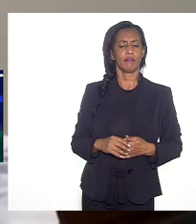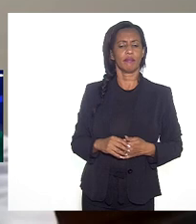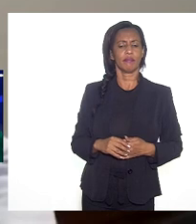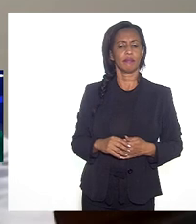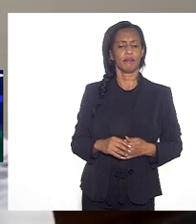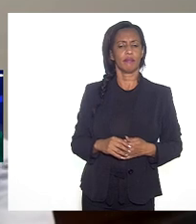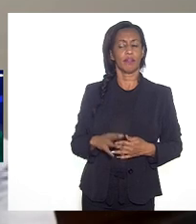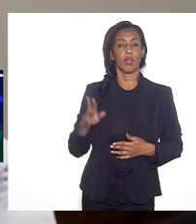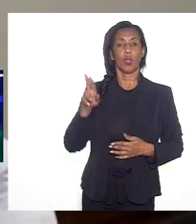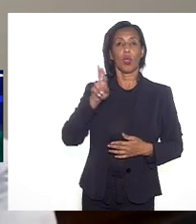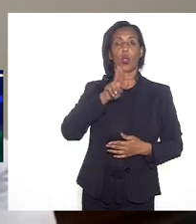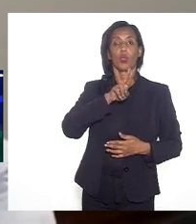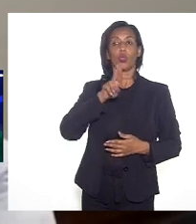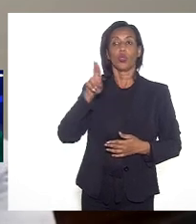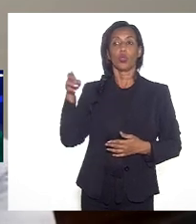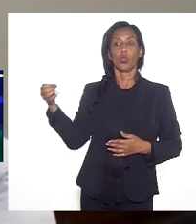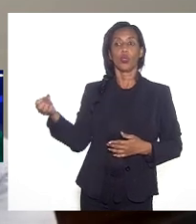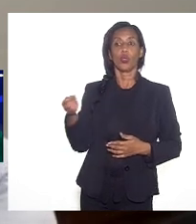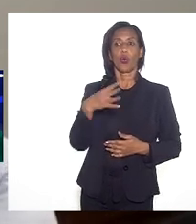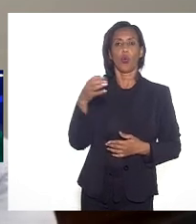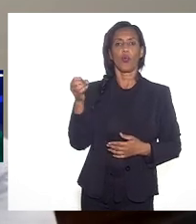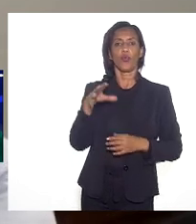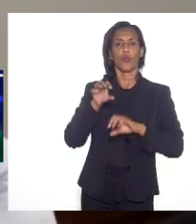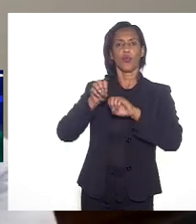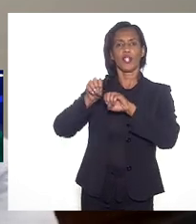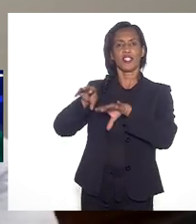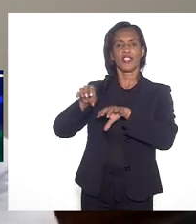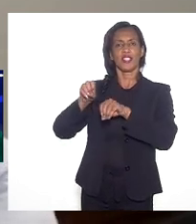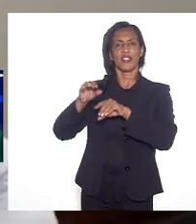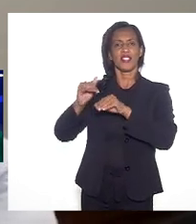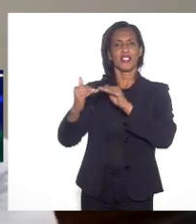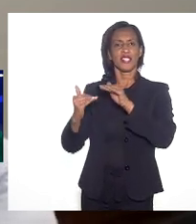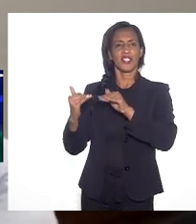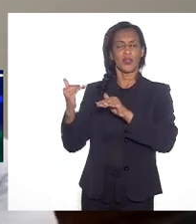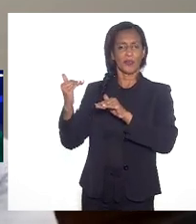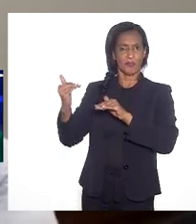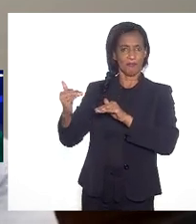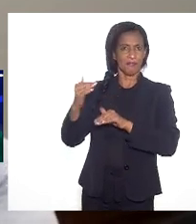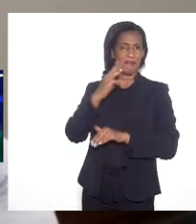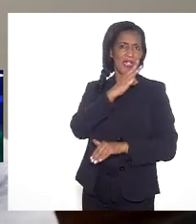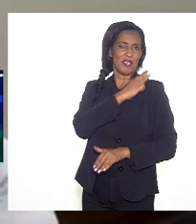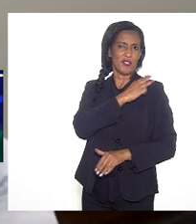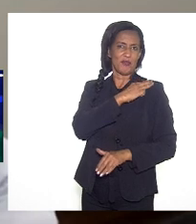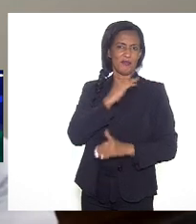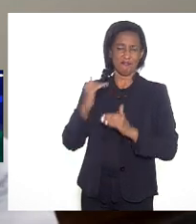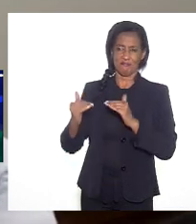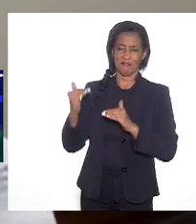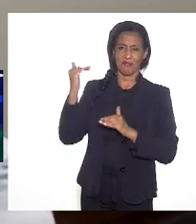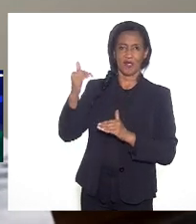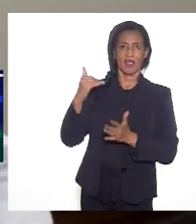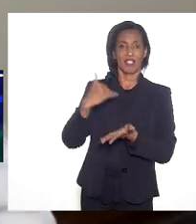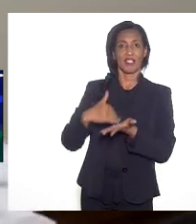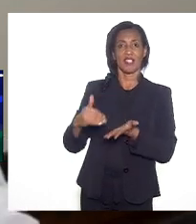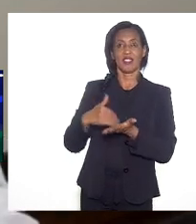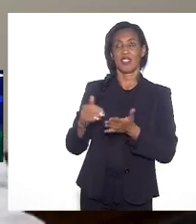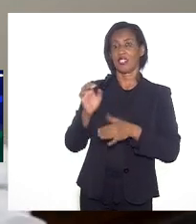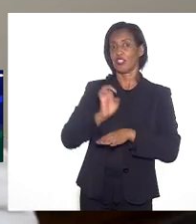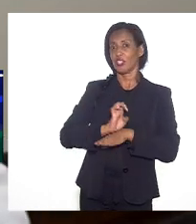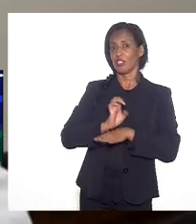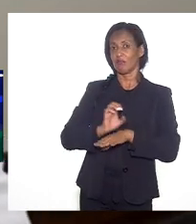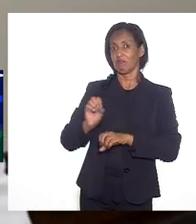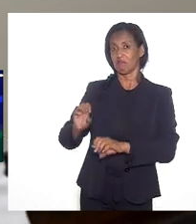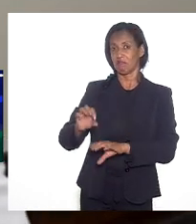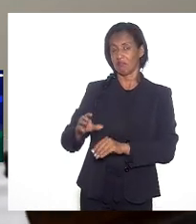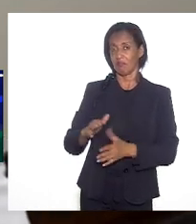à implementação do chamado novo ensino médio no âmbito da Secretaria de Estado de Educação, que teve, inclusive,